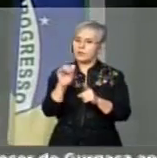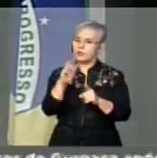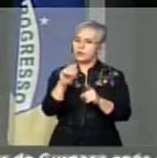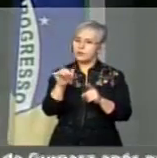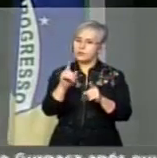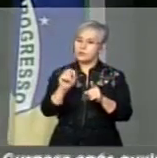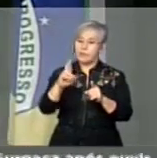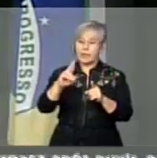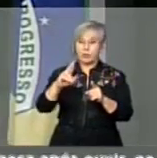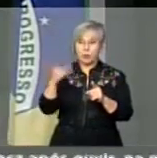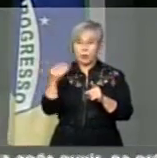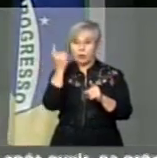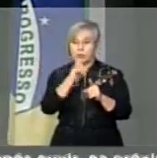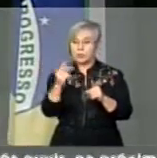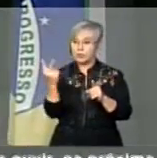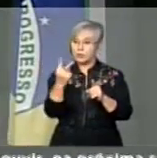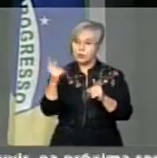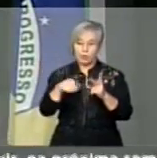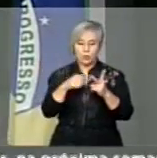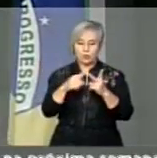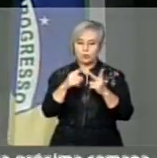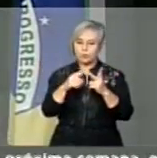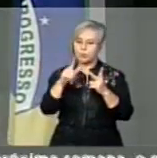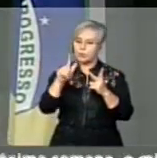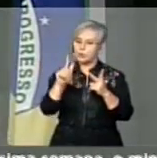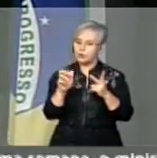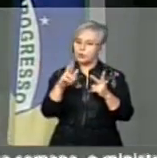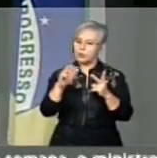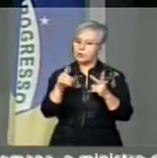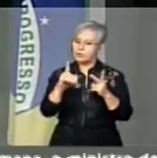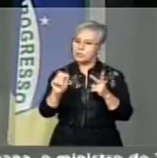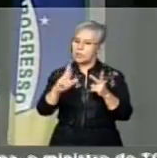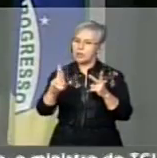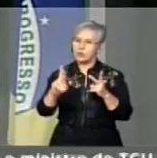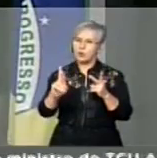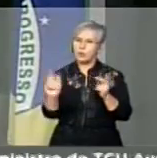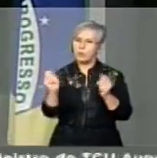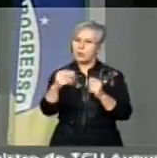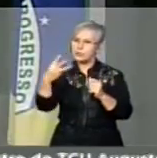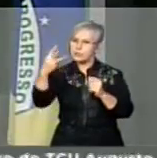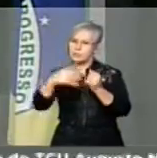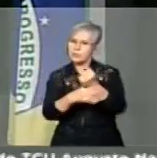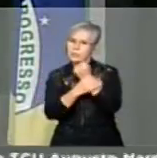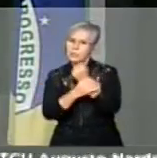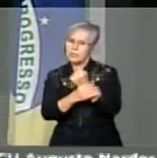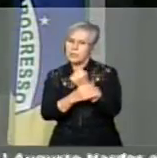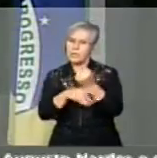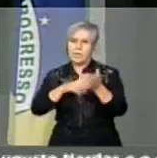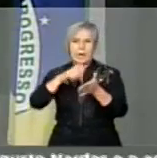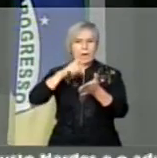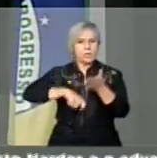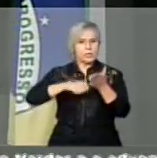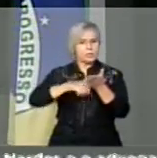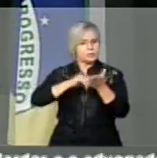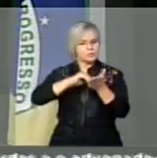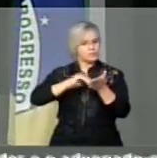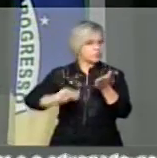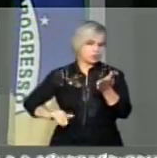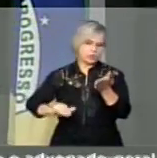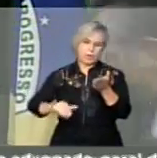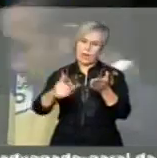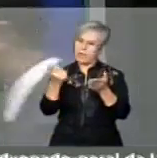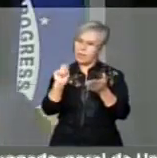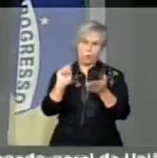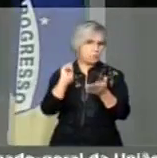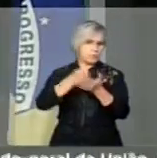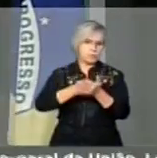ter um segundo gerador, portanto uma terceira possibilidade de garantia, haveria uma isenção de